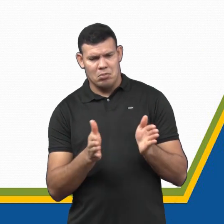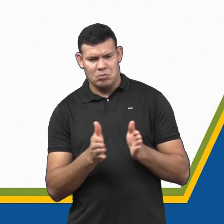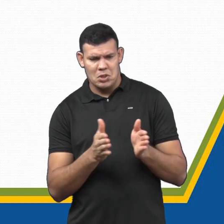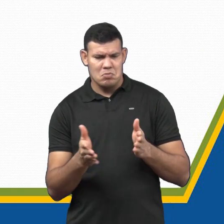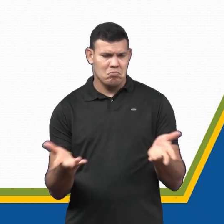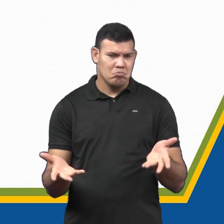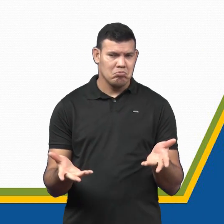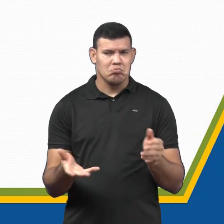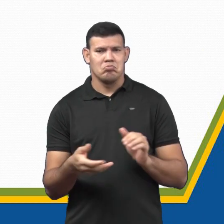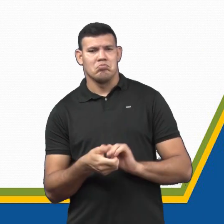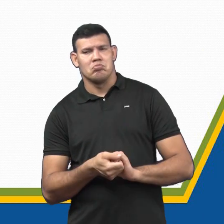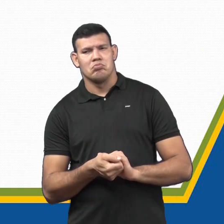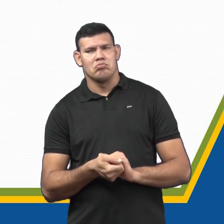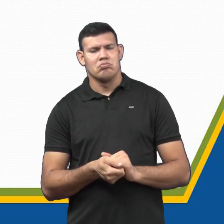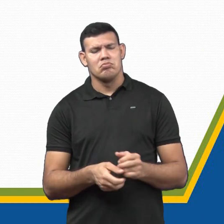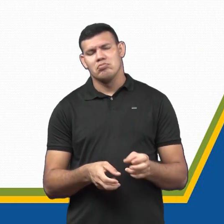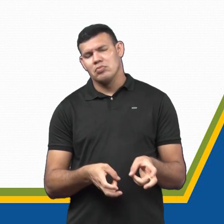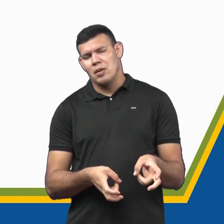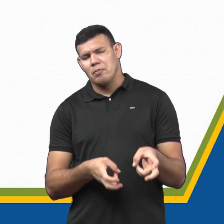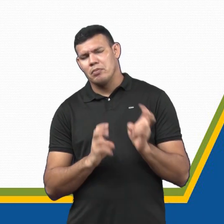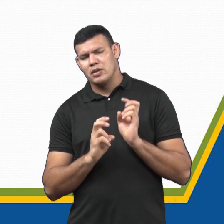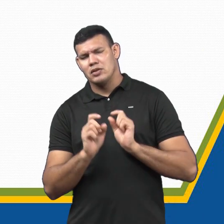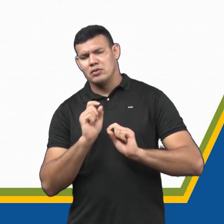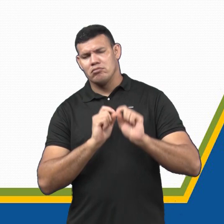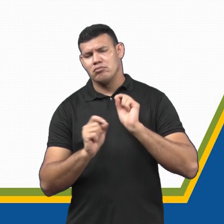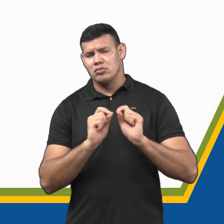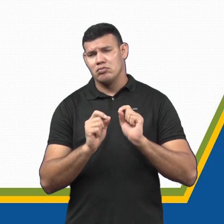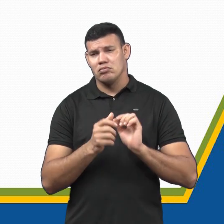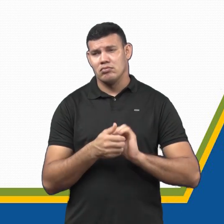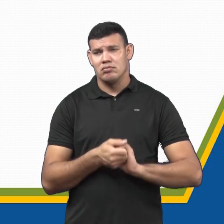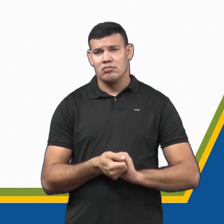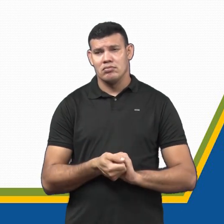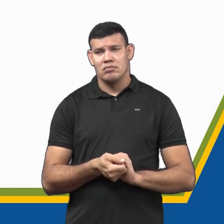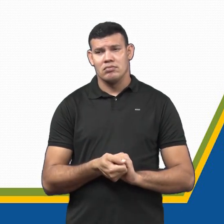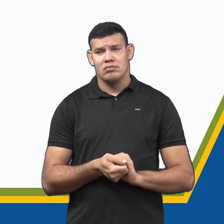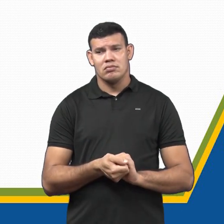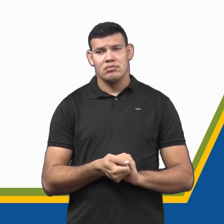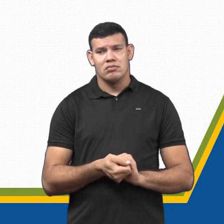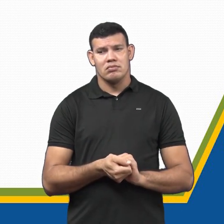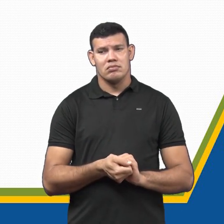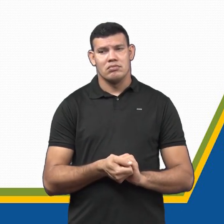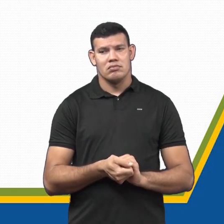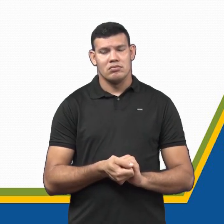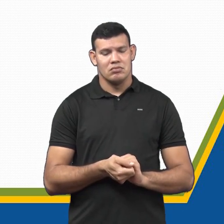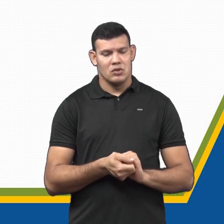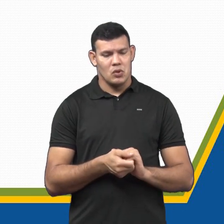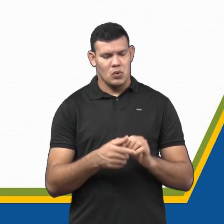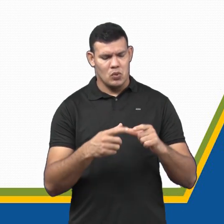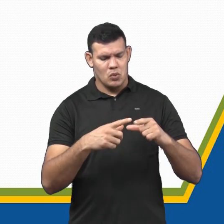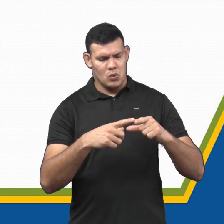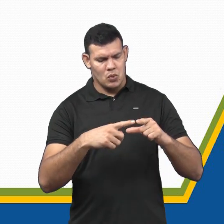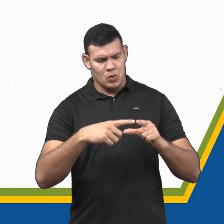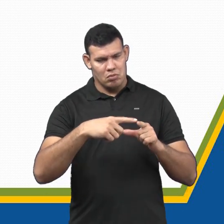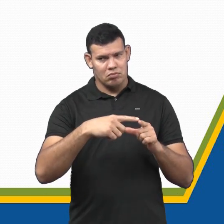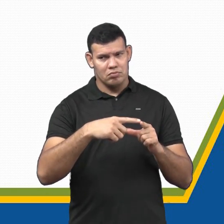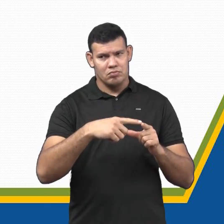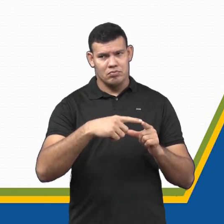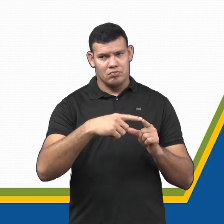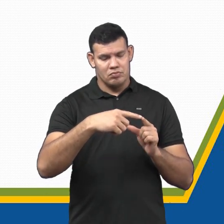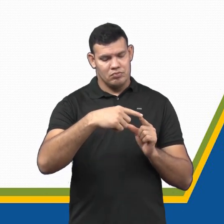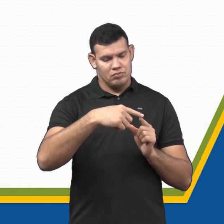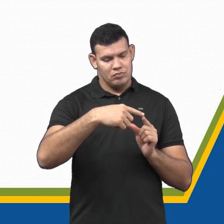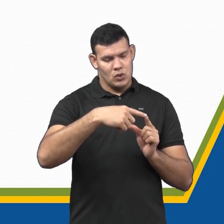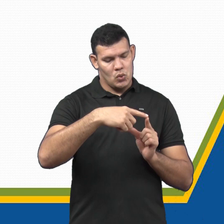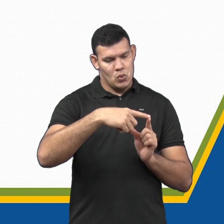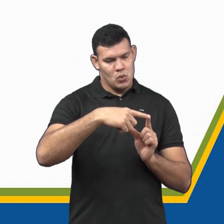das hemácias e vocês vão perceber essa última forma que nós chamamos de célula falciforme. É uma forma